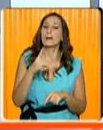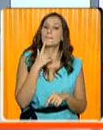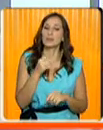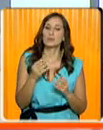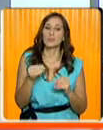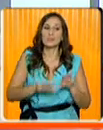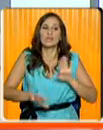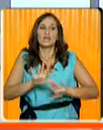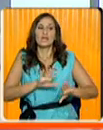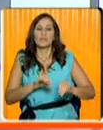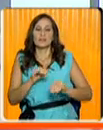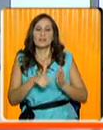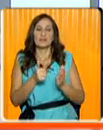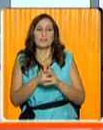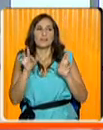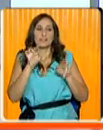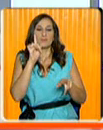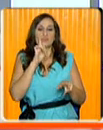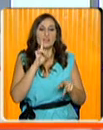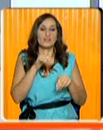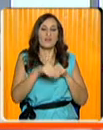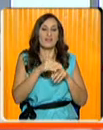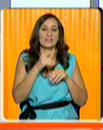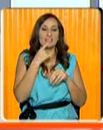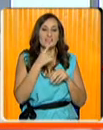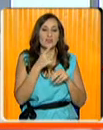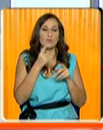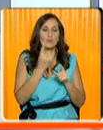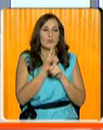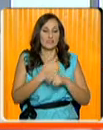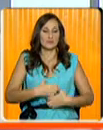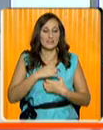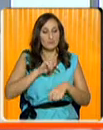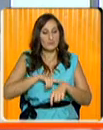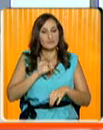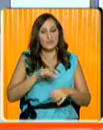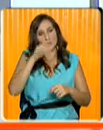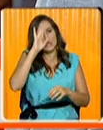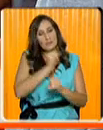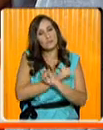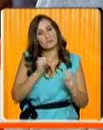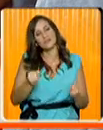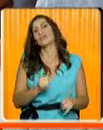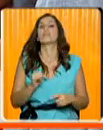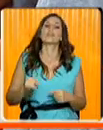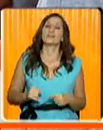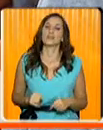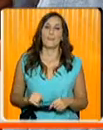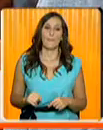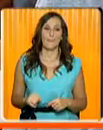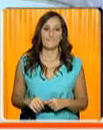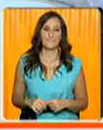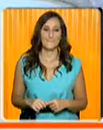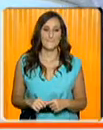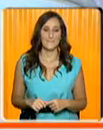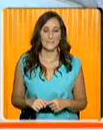perguntam a medo, o que é que tu tens? Nós temos sempre a esperança que as mulheres algum dia na vida digam exatamente aquilo que estou a sentir naquele momento. Eu sei que isso é impossível, é um cenário impossível. Esse